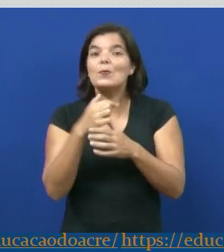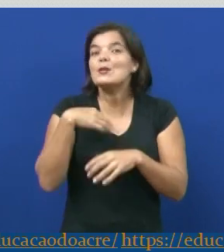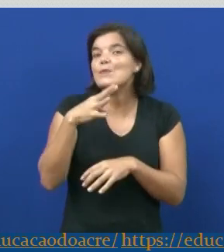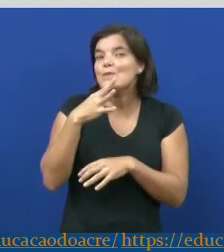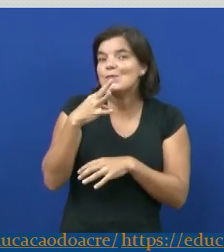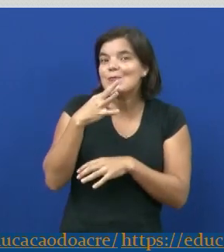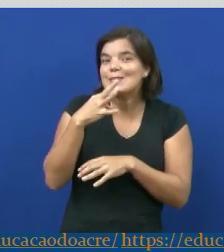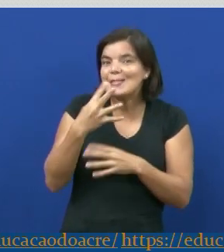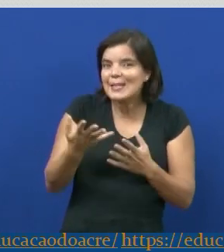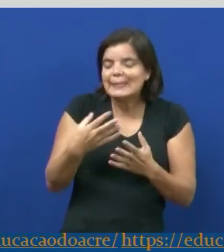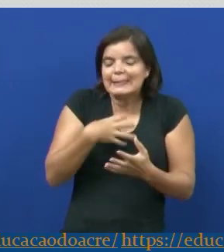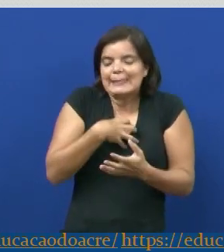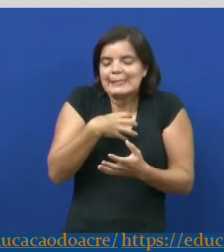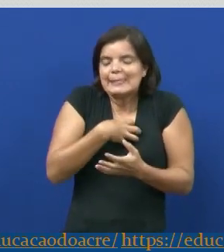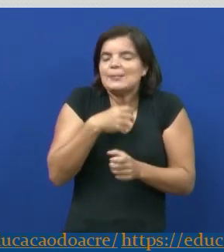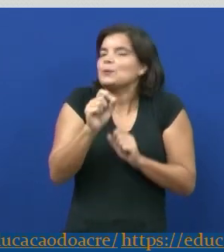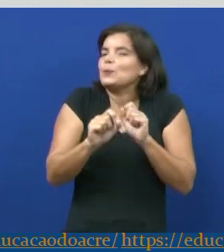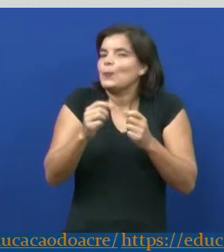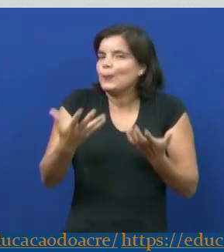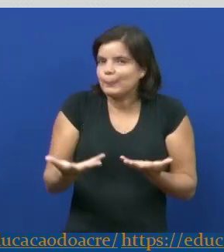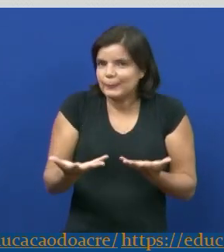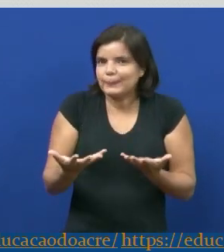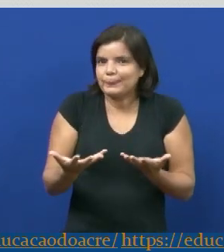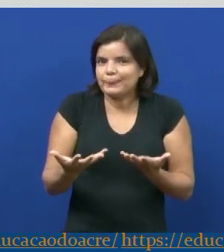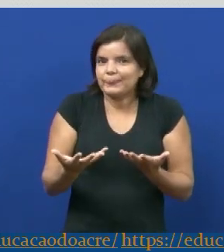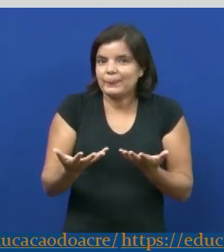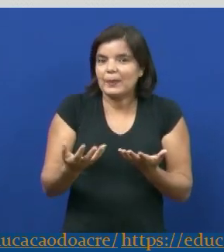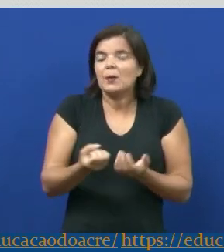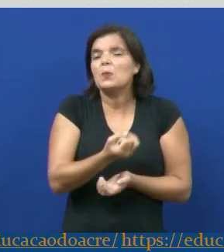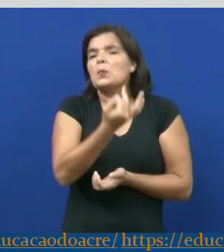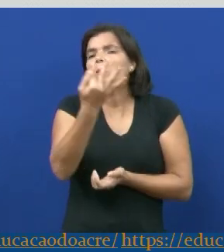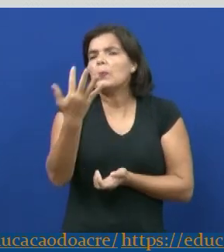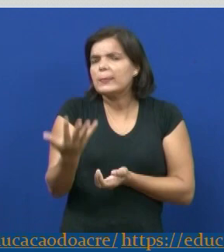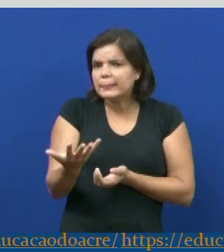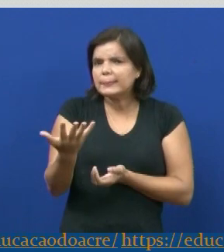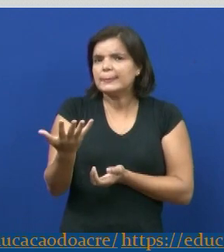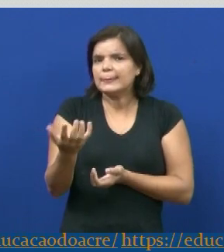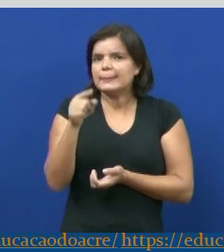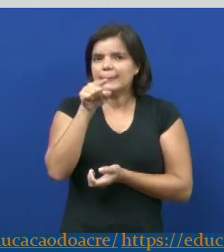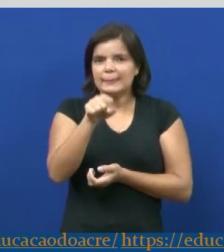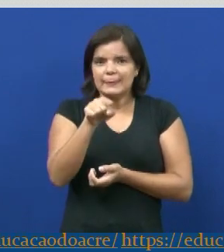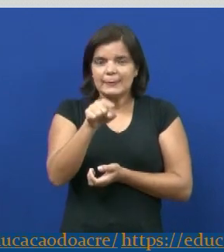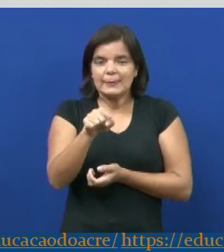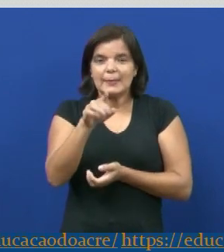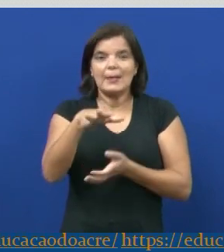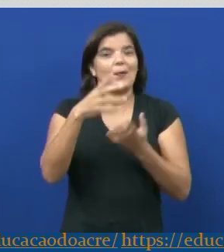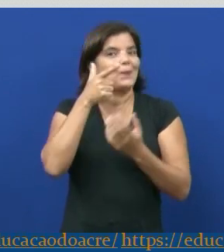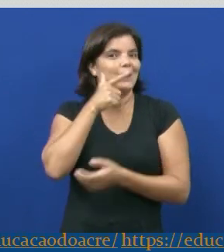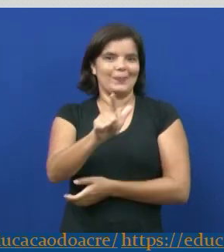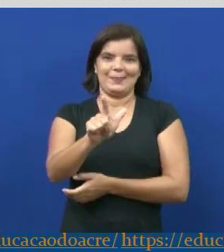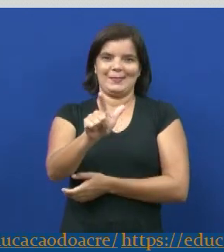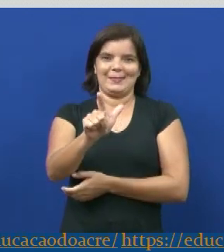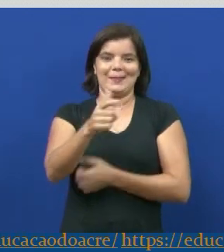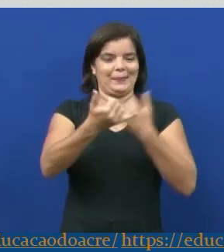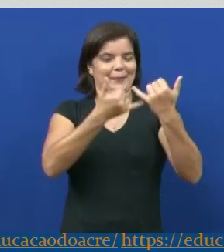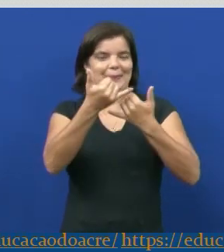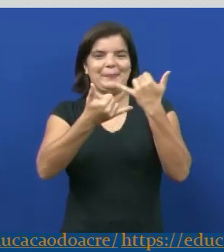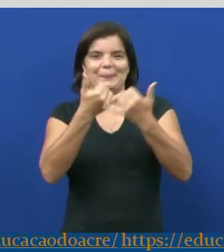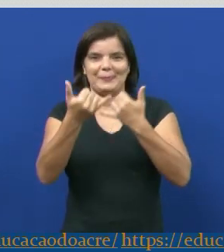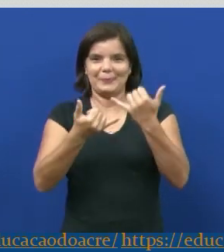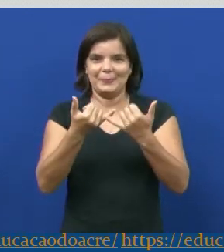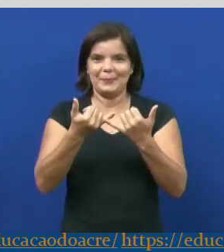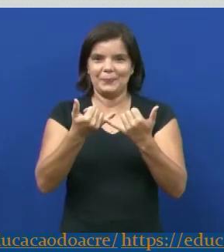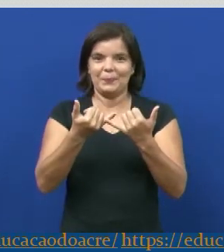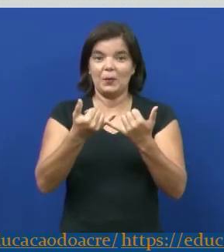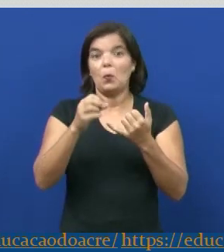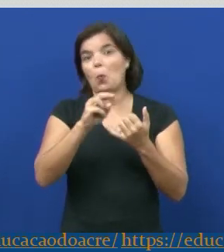você está sentindo, né? Quantas vezes você acertou nessa brincadeira? Quantas